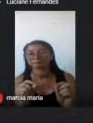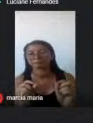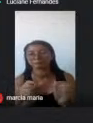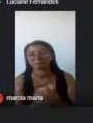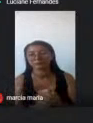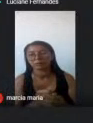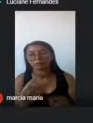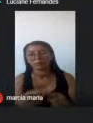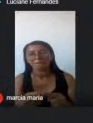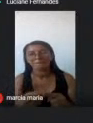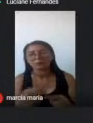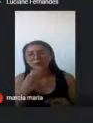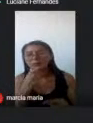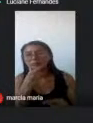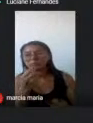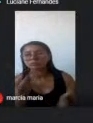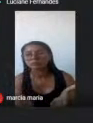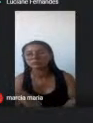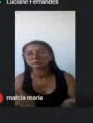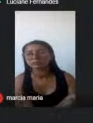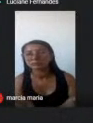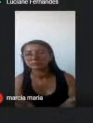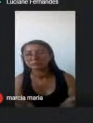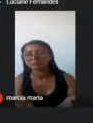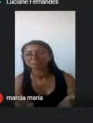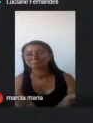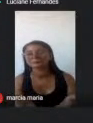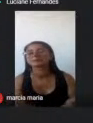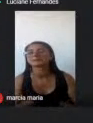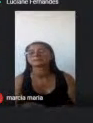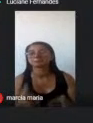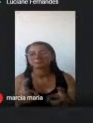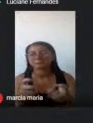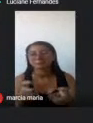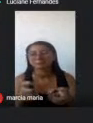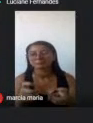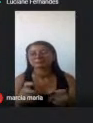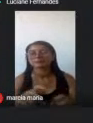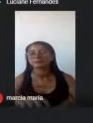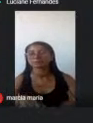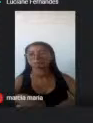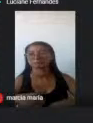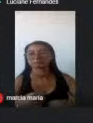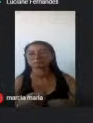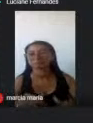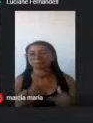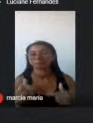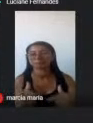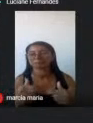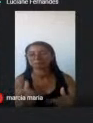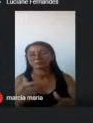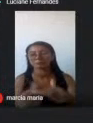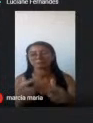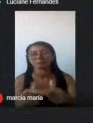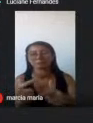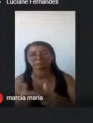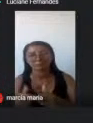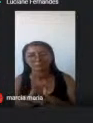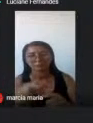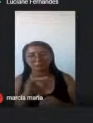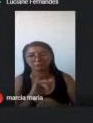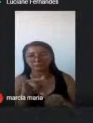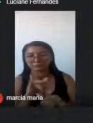tratados. Entretanto, nós temos um grande desafio também, que é a questão da problemas nas notificações, porque nós